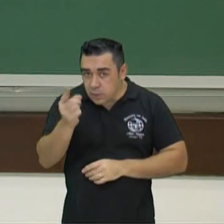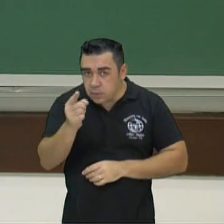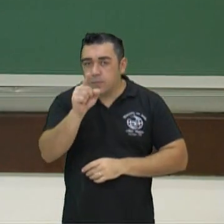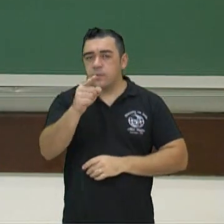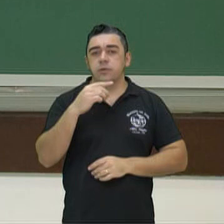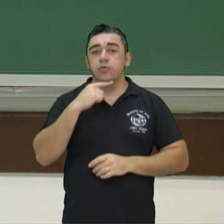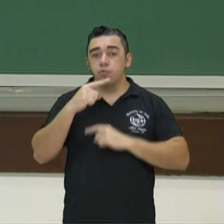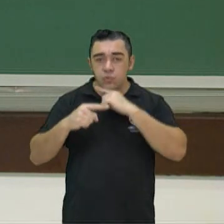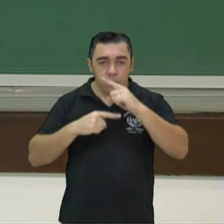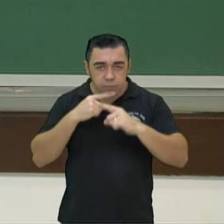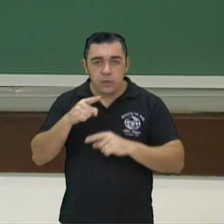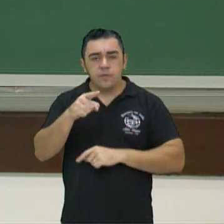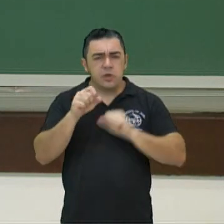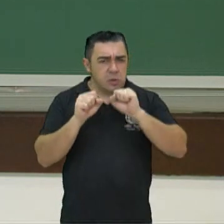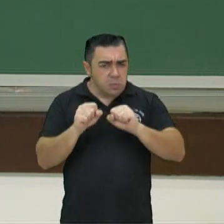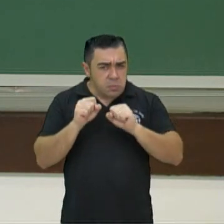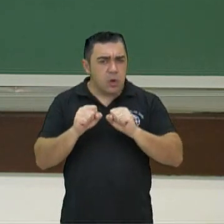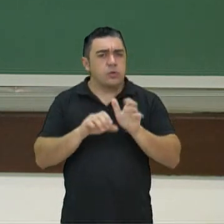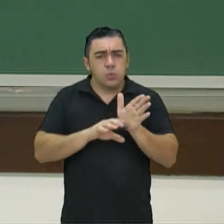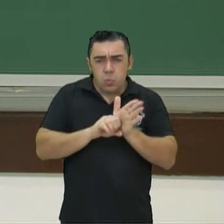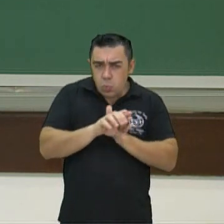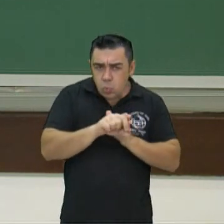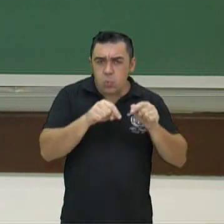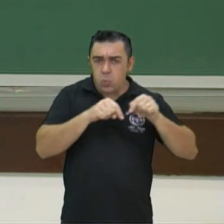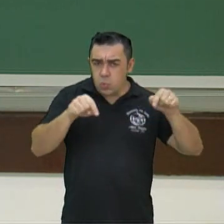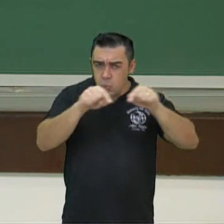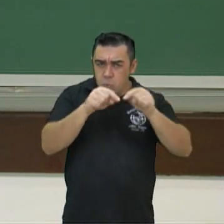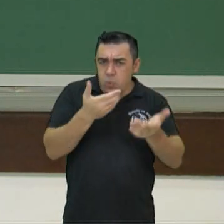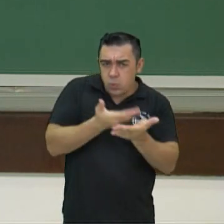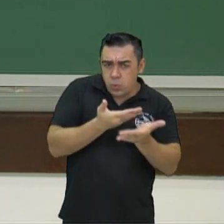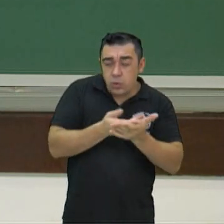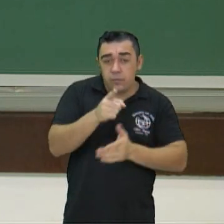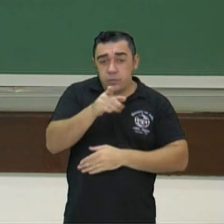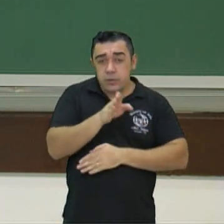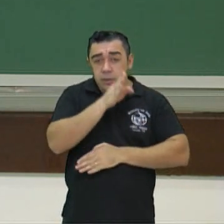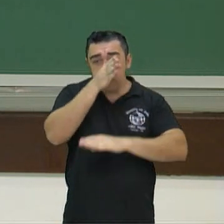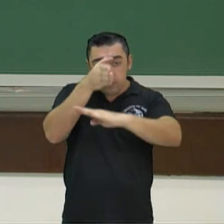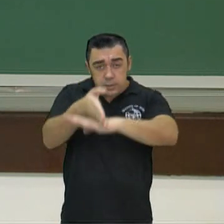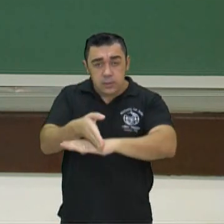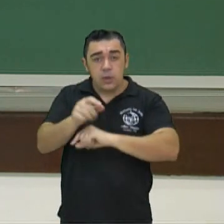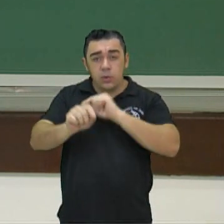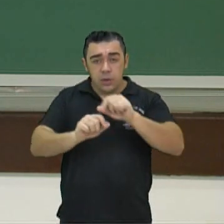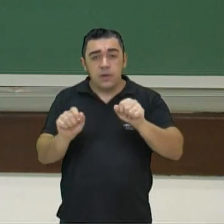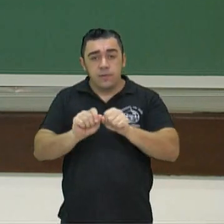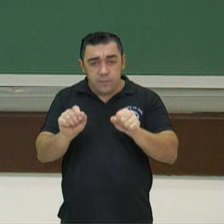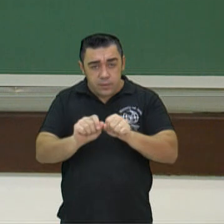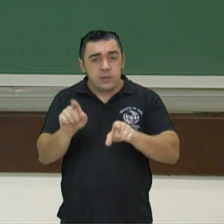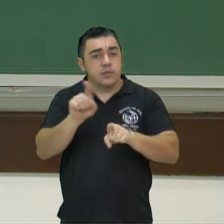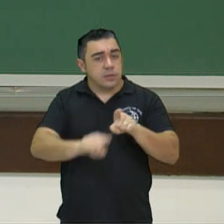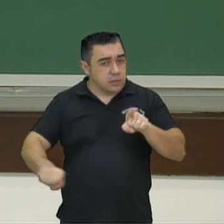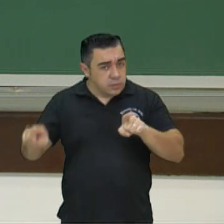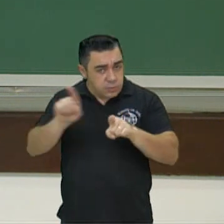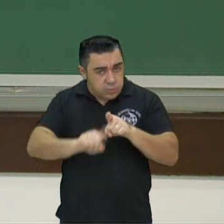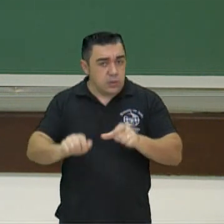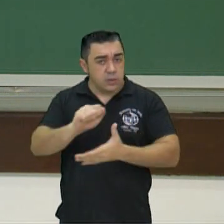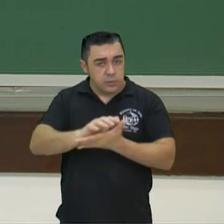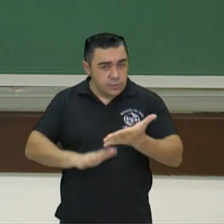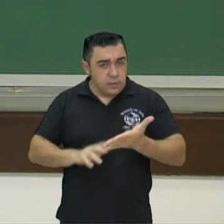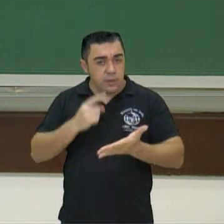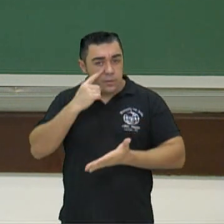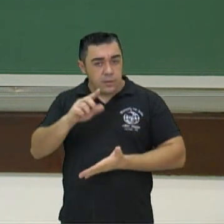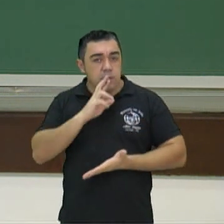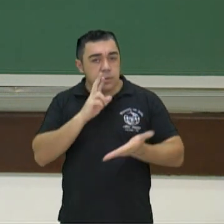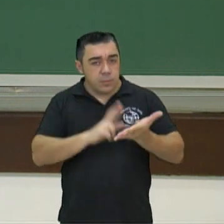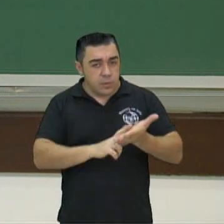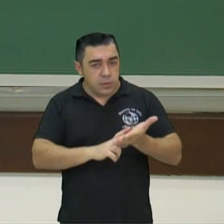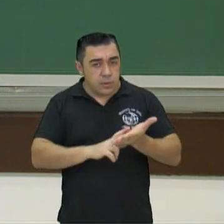alguma dúvida, vocês receberão a trilha que vocês vão estar podendo refazer as atividades e rever as